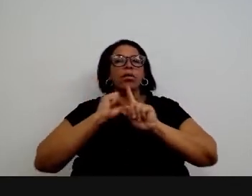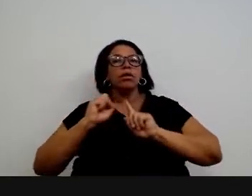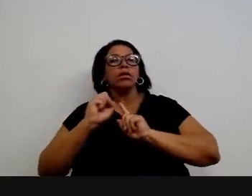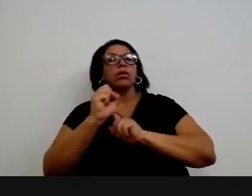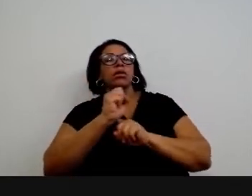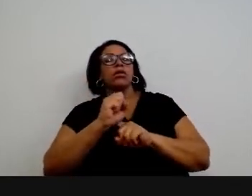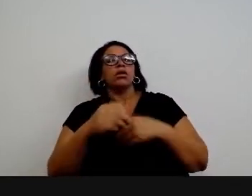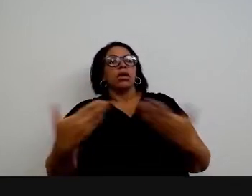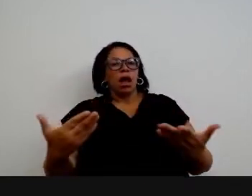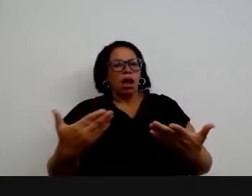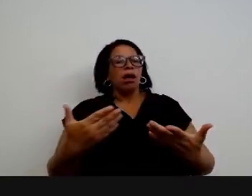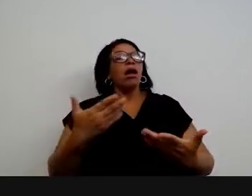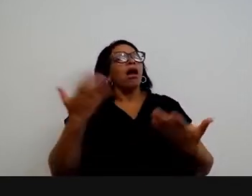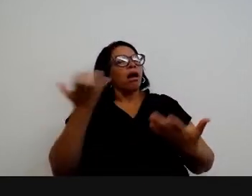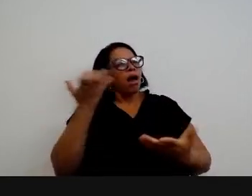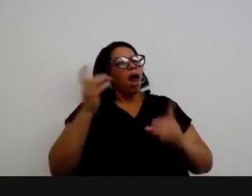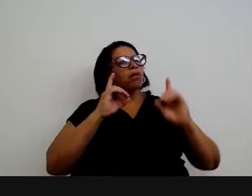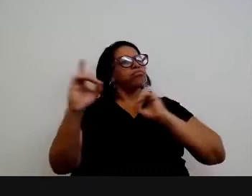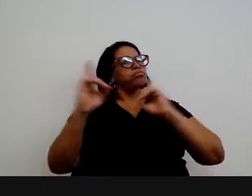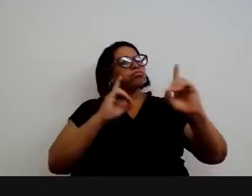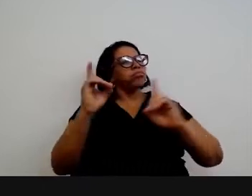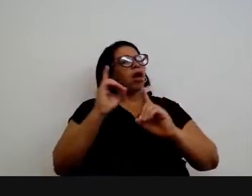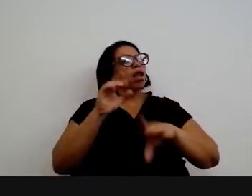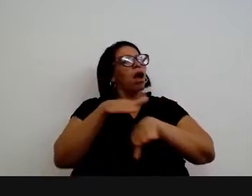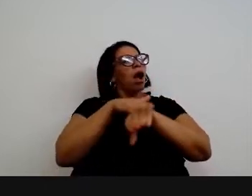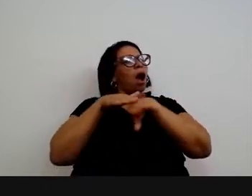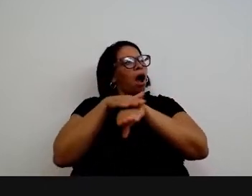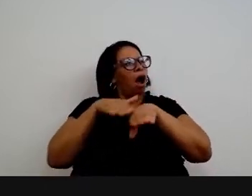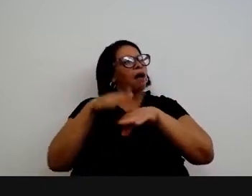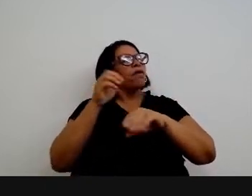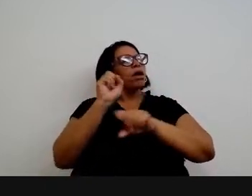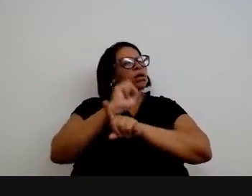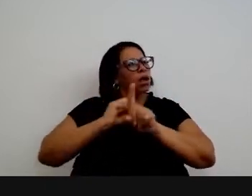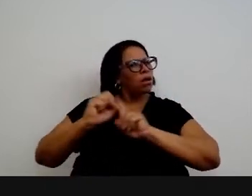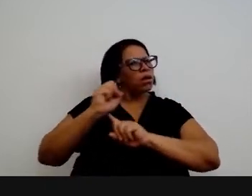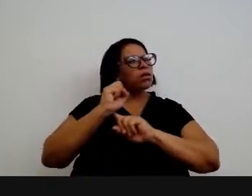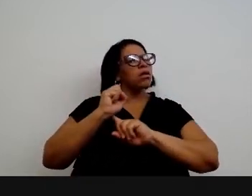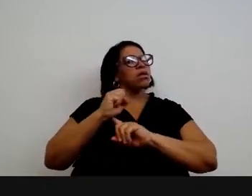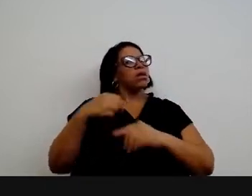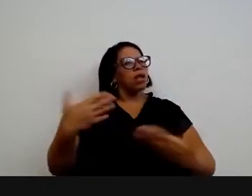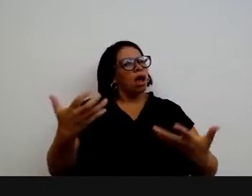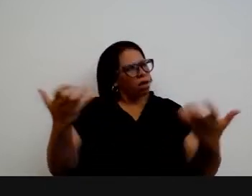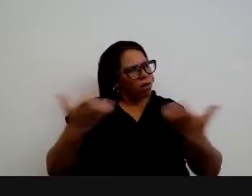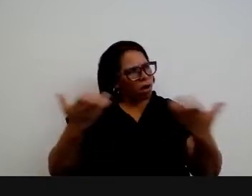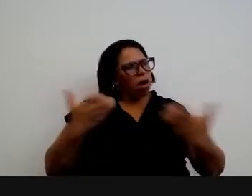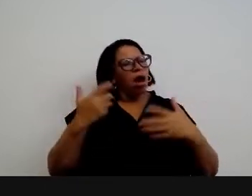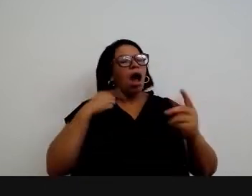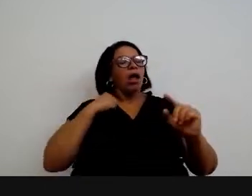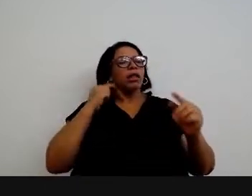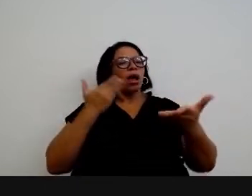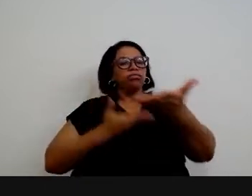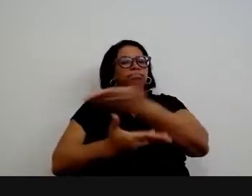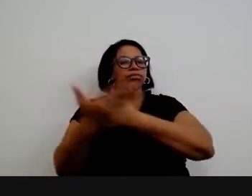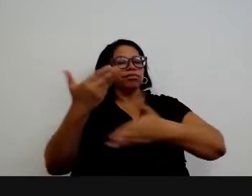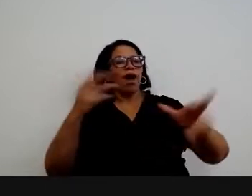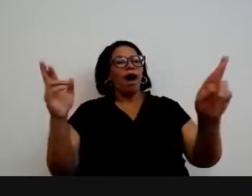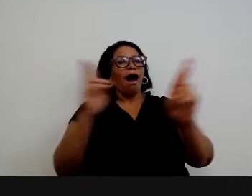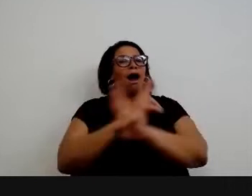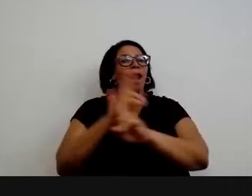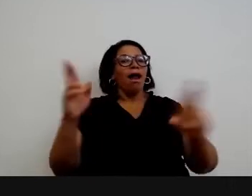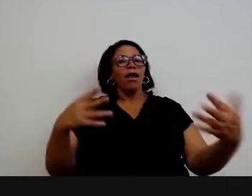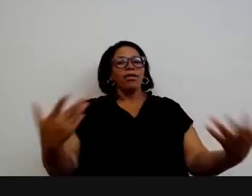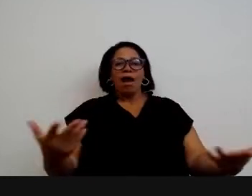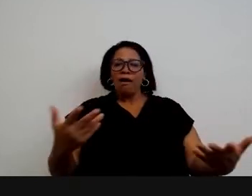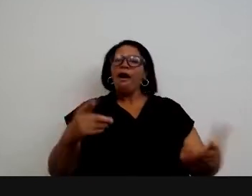quer dialogar com a sociedade, que tem numa de suas dimensões a interação com a